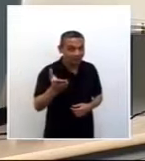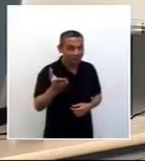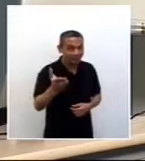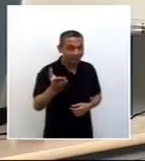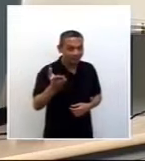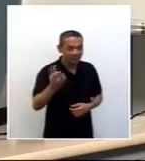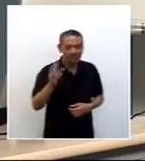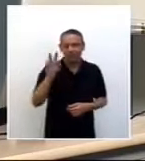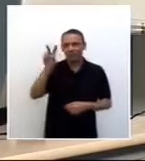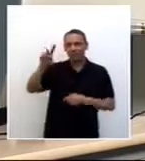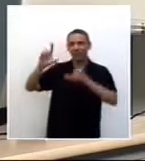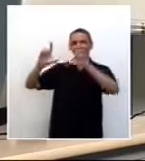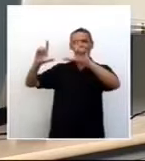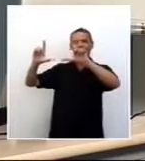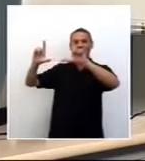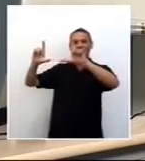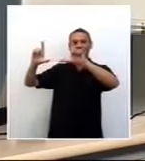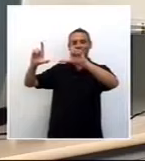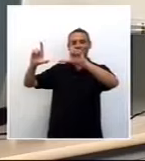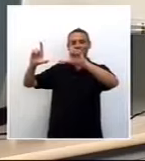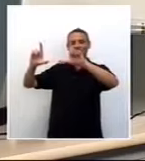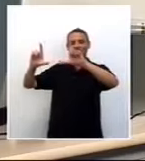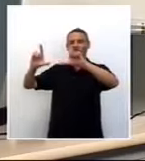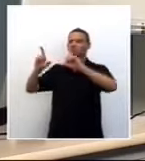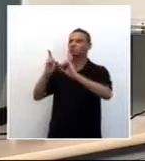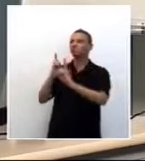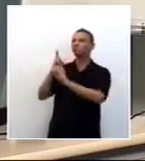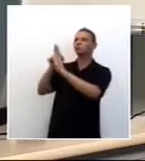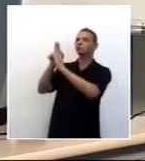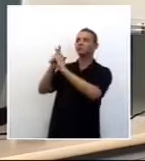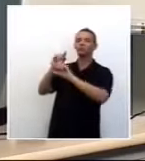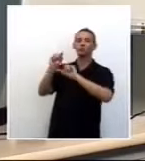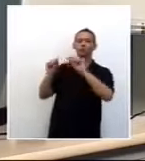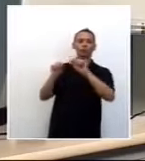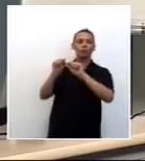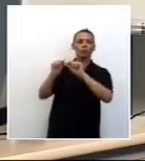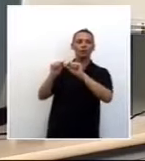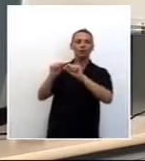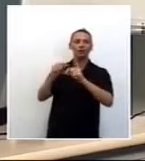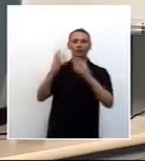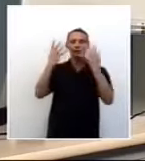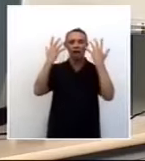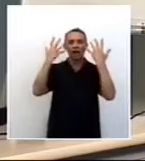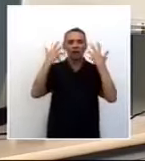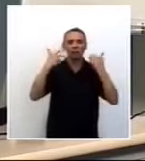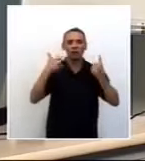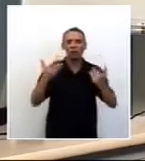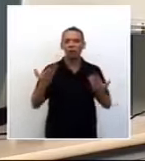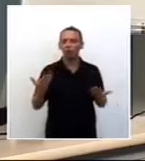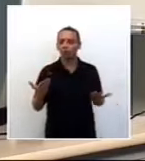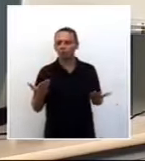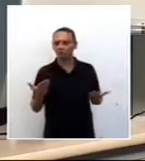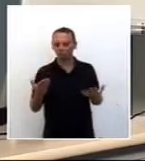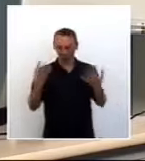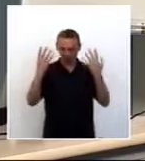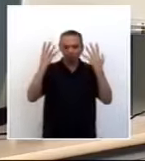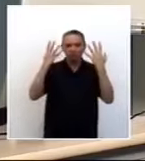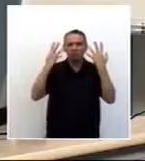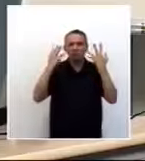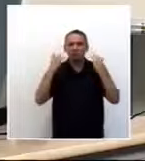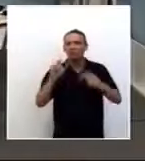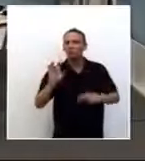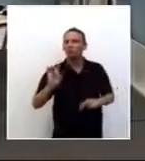percurso olharam a imagem o que eu tenho lá na imagem é BIOS ficou meio vago não é Animals